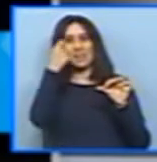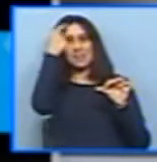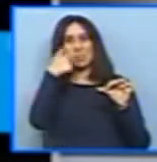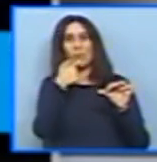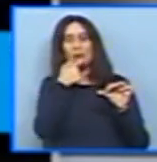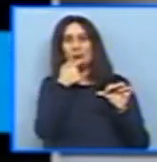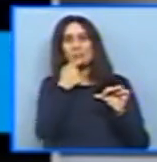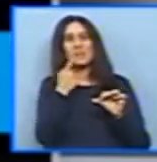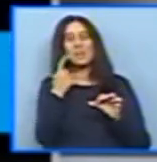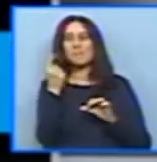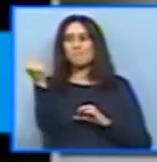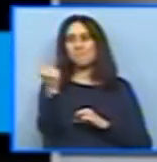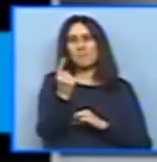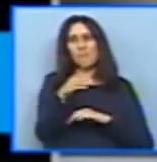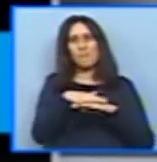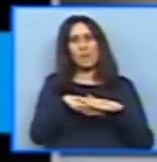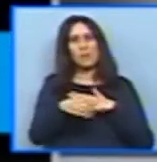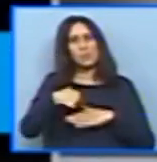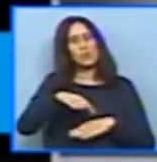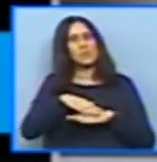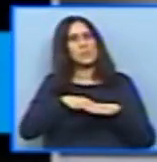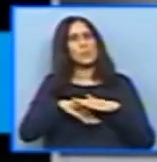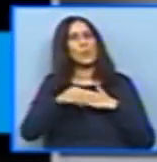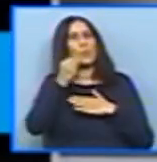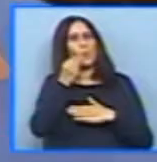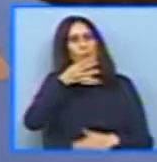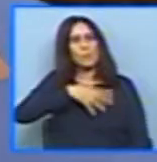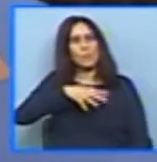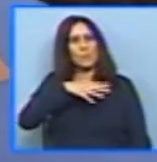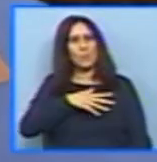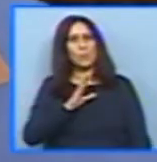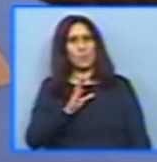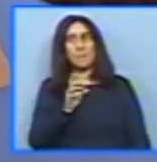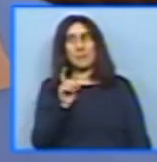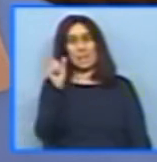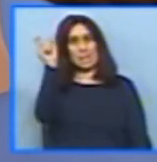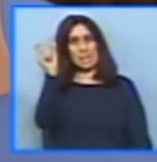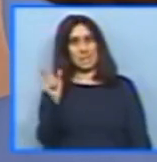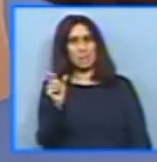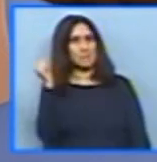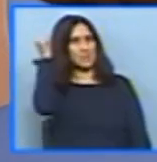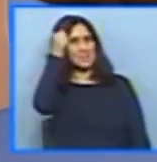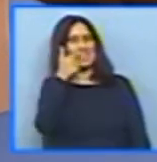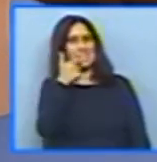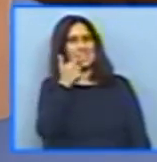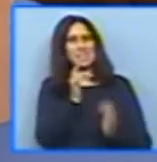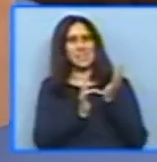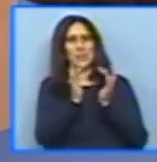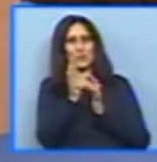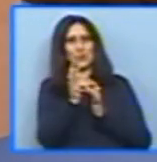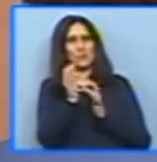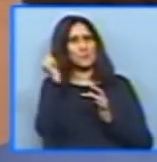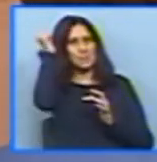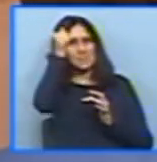e testemunha-nos a maneira como nós temos que fazer. Agora, nele, e é isso que o batismo quer dizer, batizados em Cristo, ou seja, ao modo